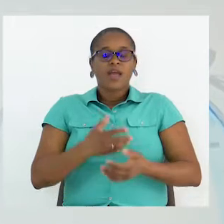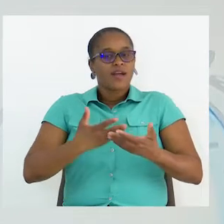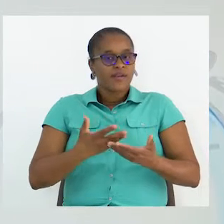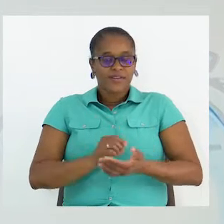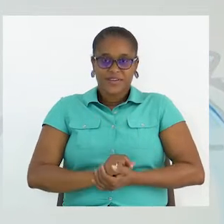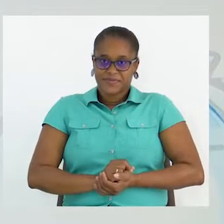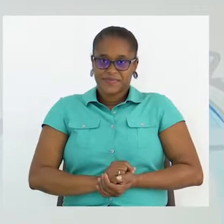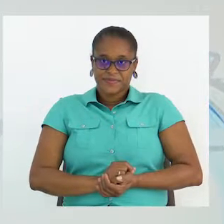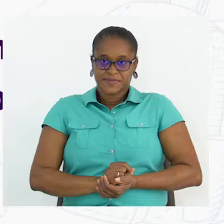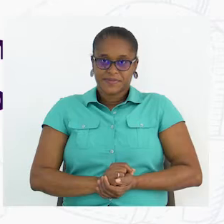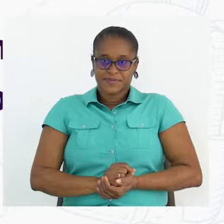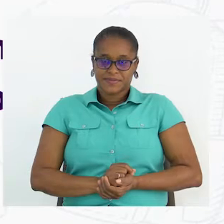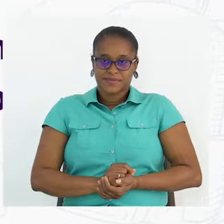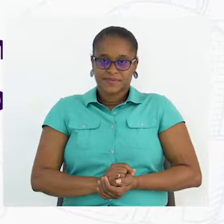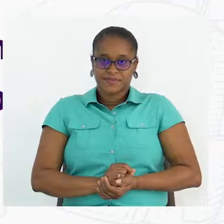Agora,